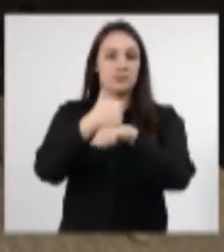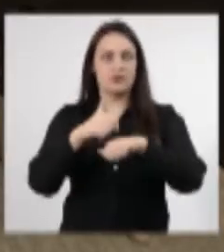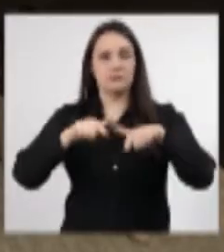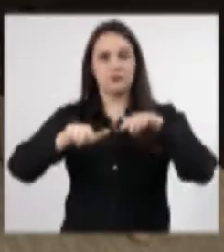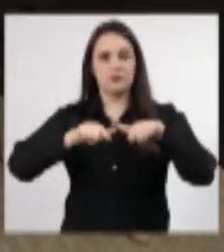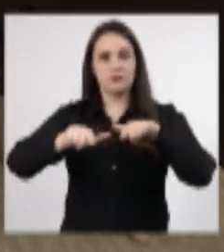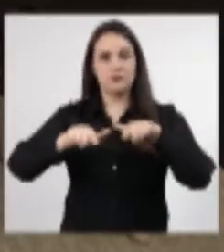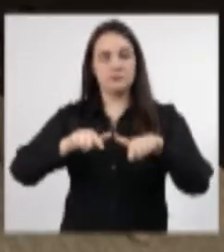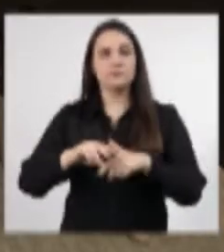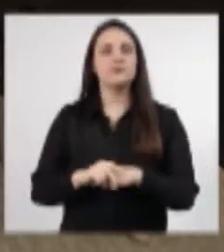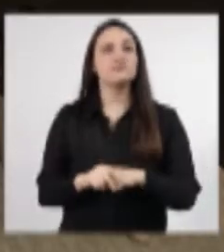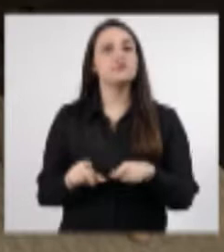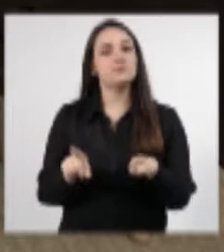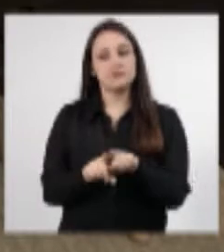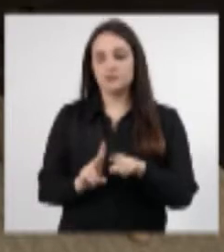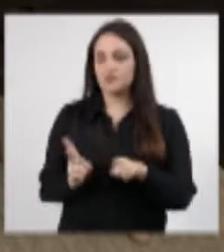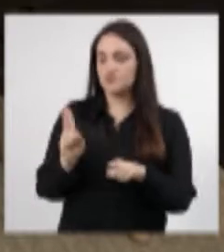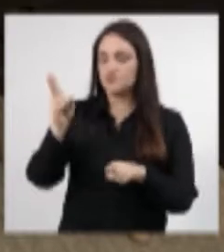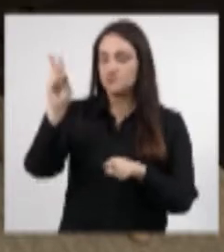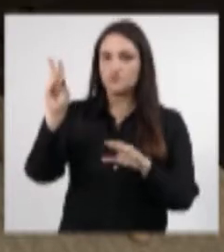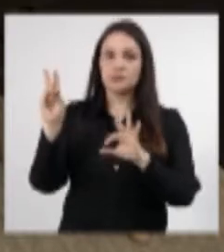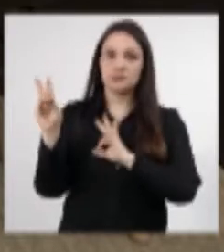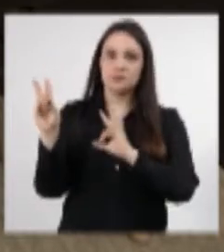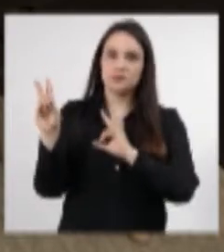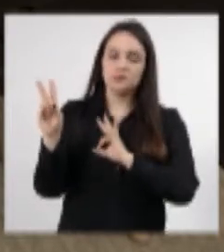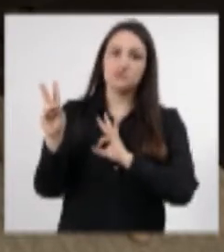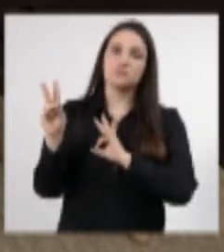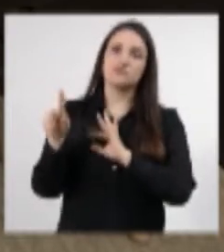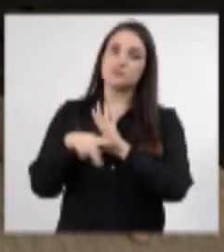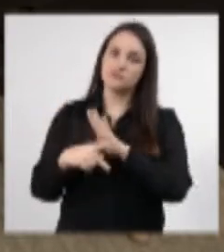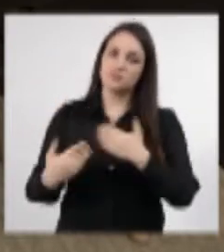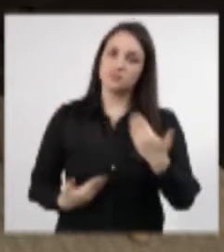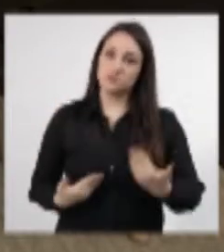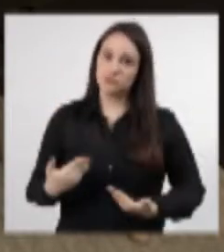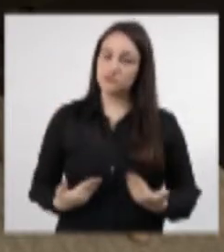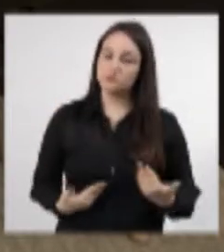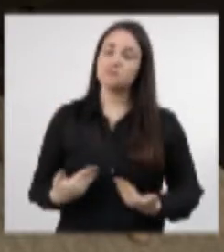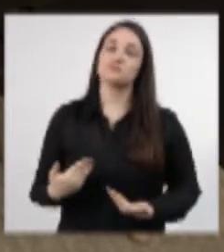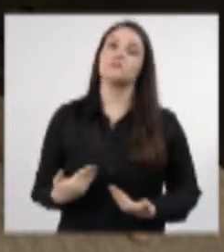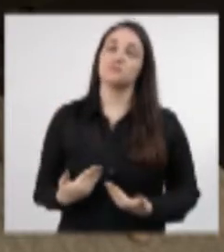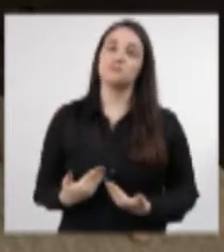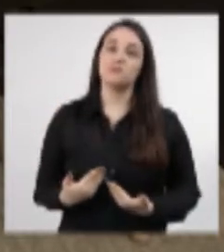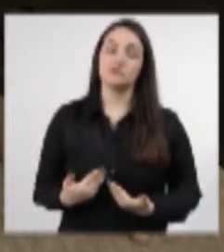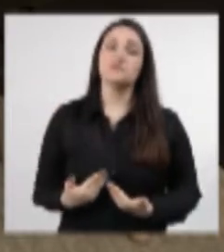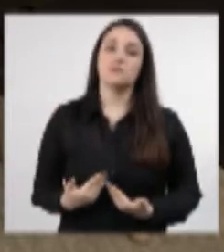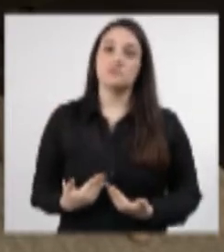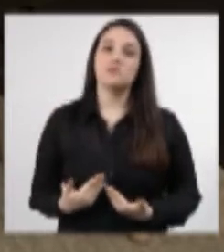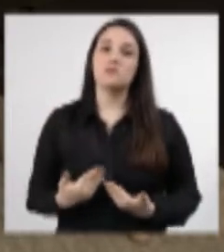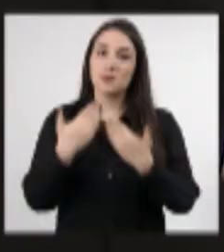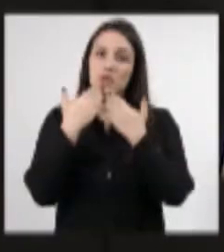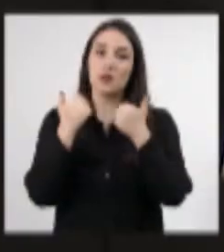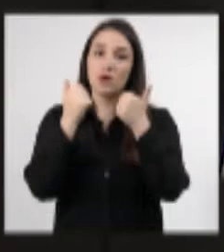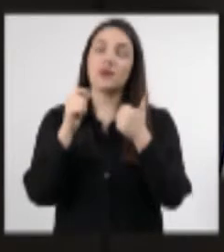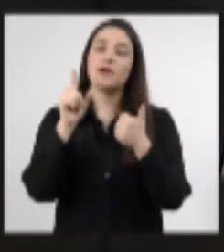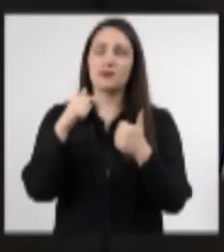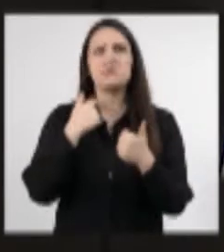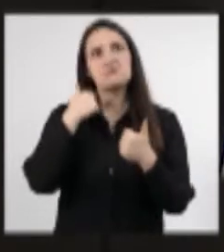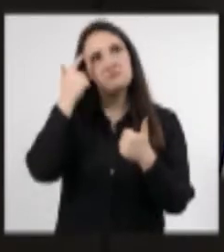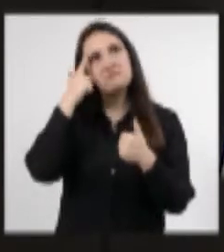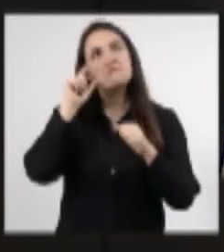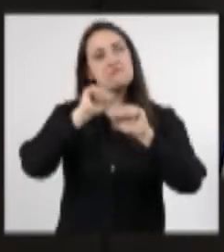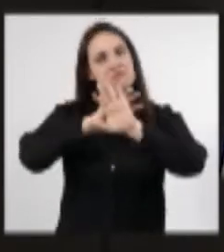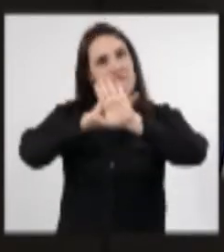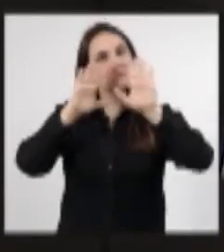dos trabalhos, valorizando o policial na prestação de serviço. Então nós temos isso como uma coisa muito